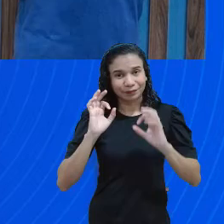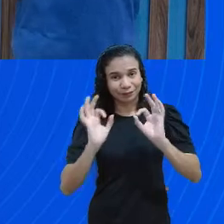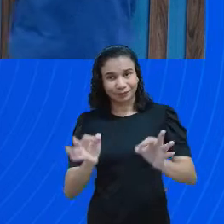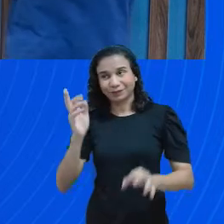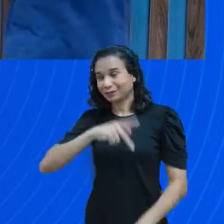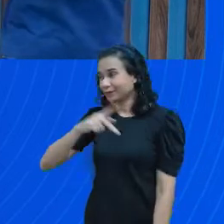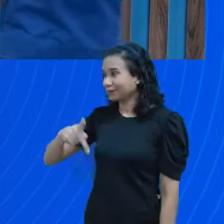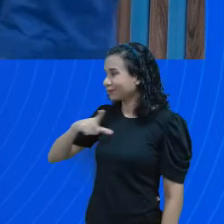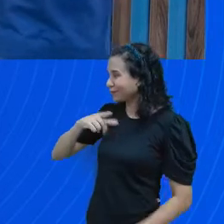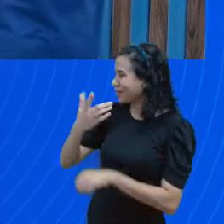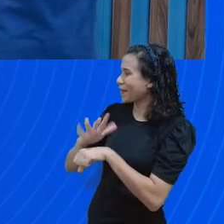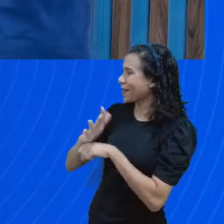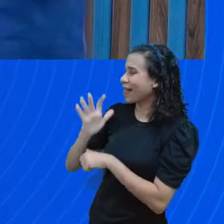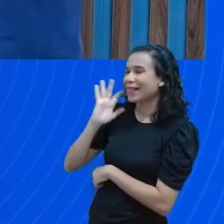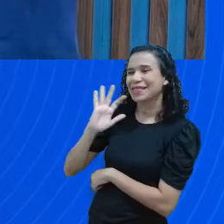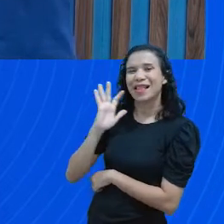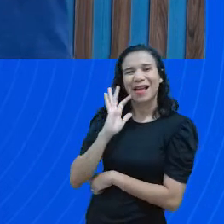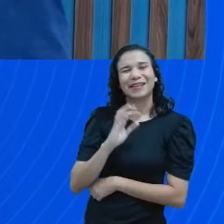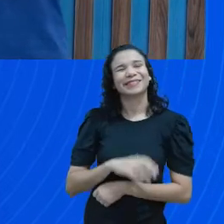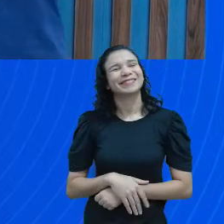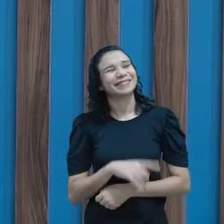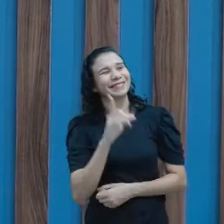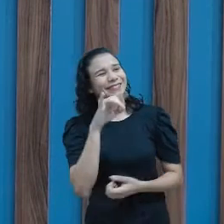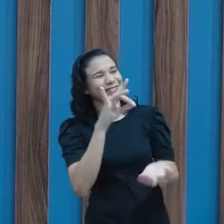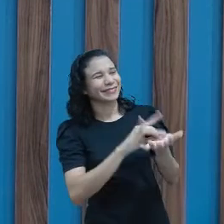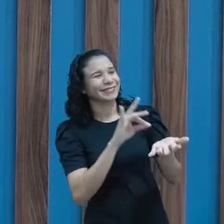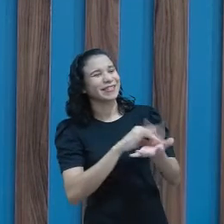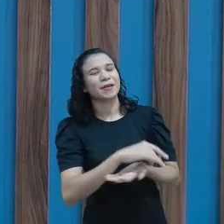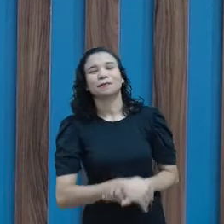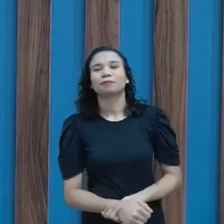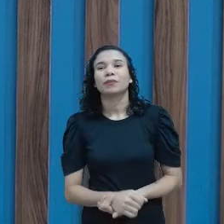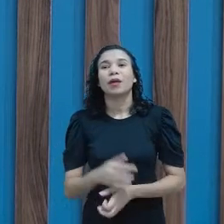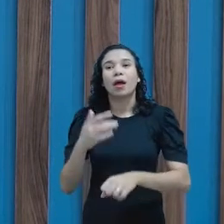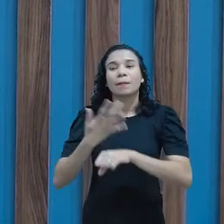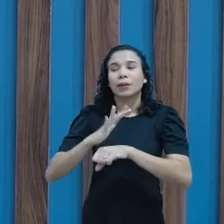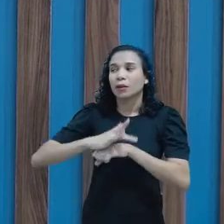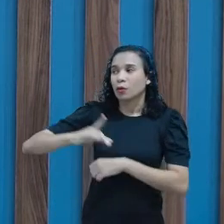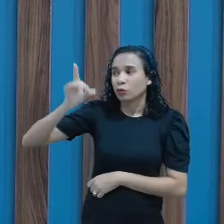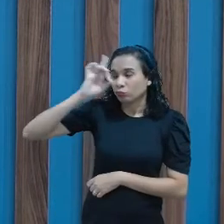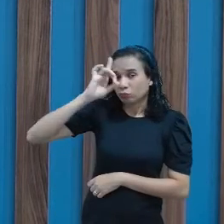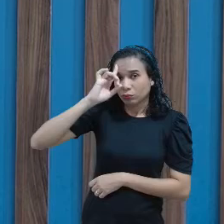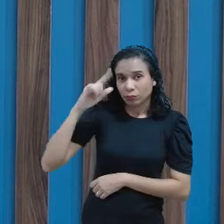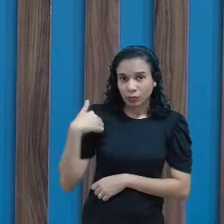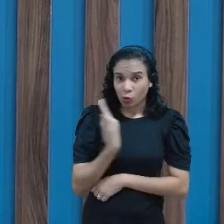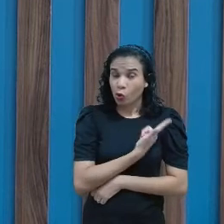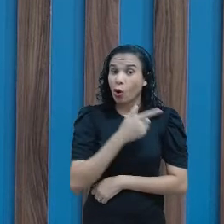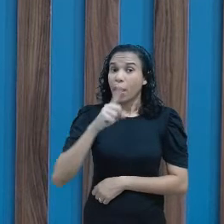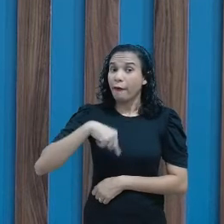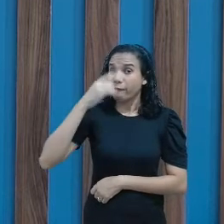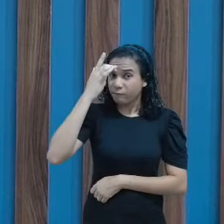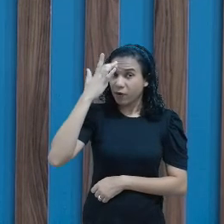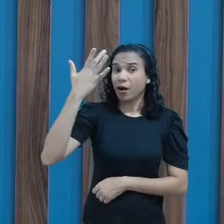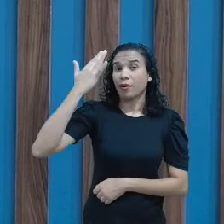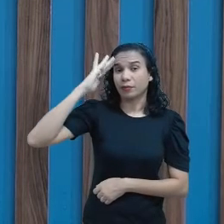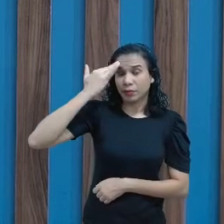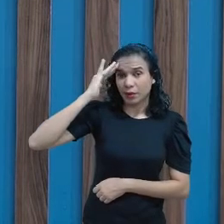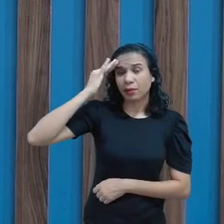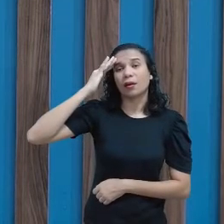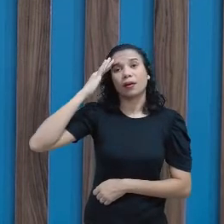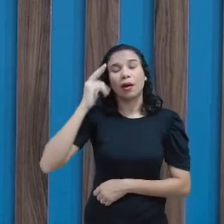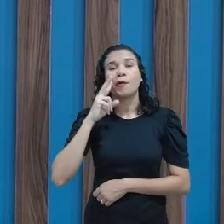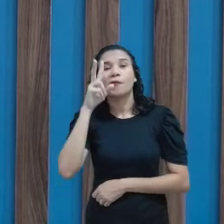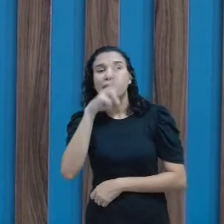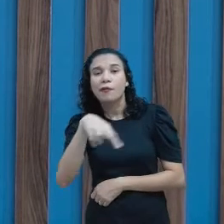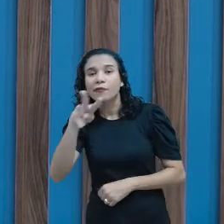essa aplicação aí é bem legal, né? Isso bem estruturado. Bem do dia a dia nosso. E fica fácil de entender. Quando a gente